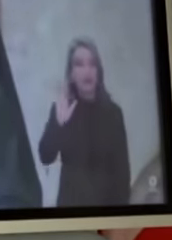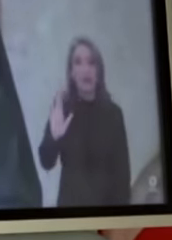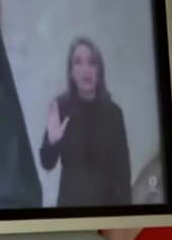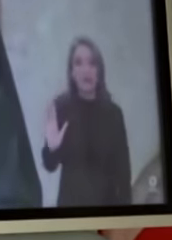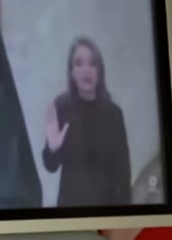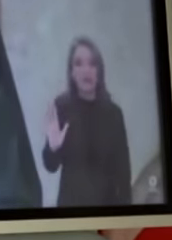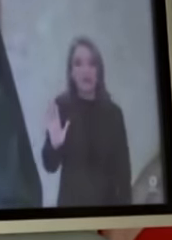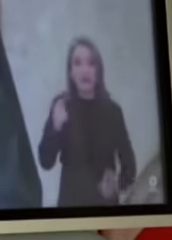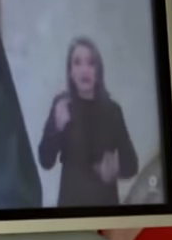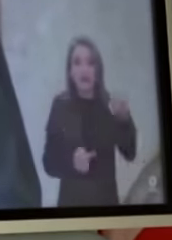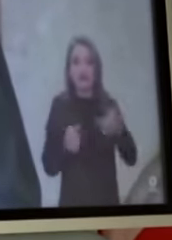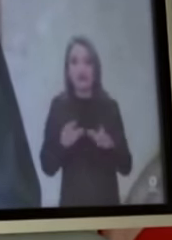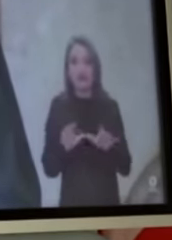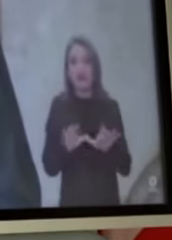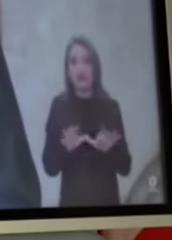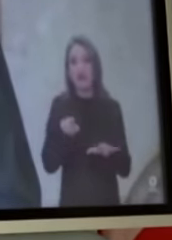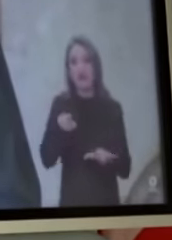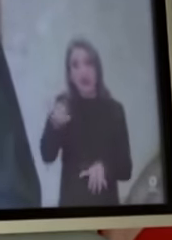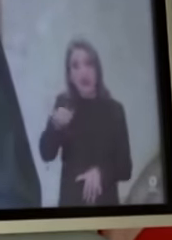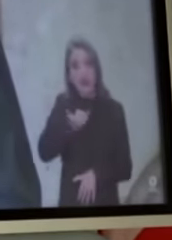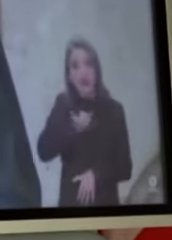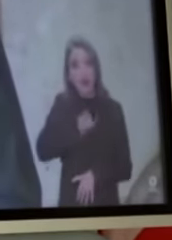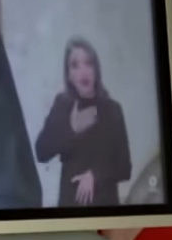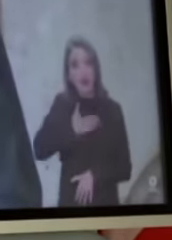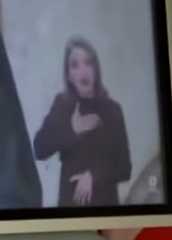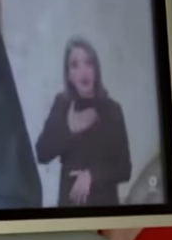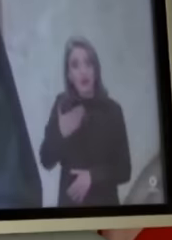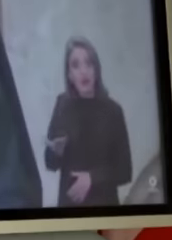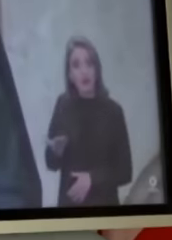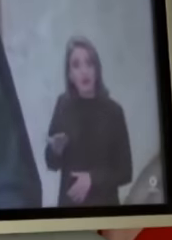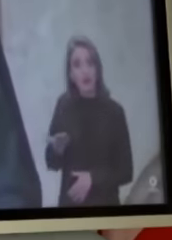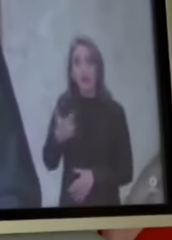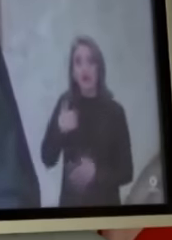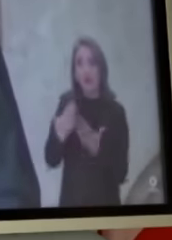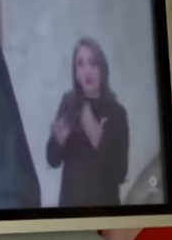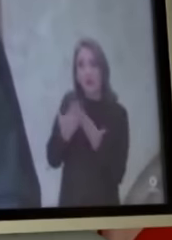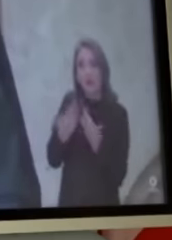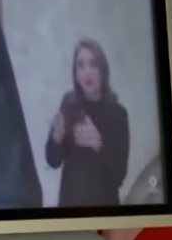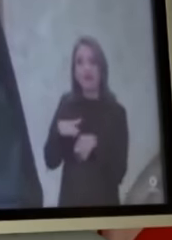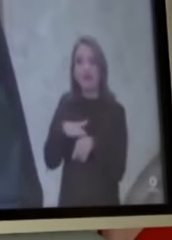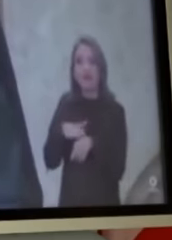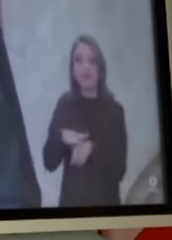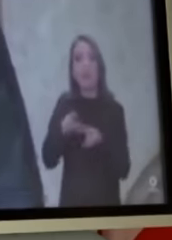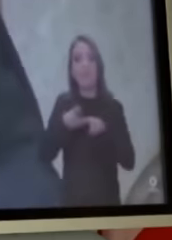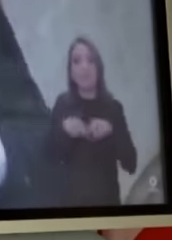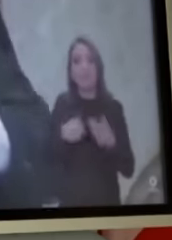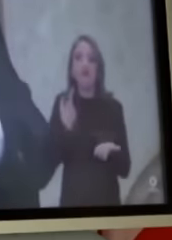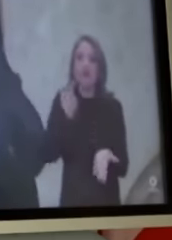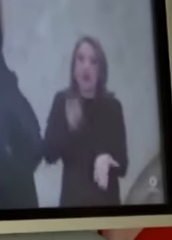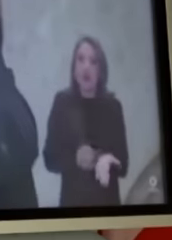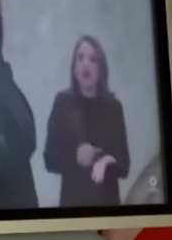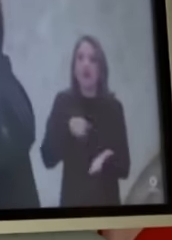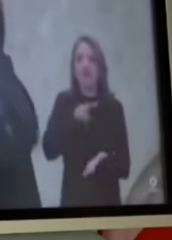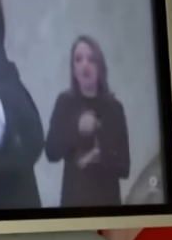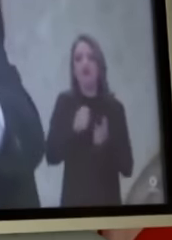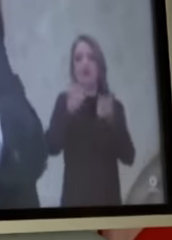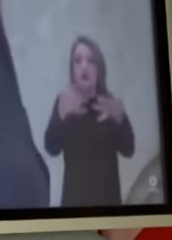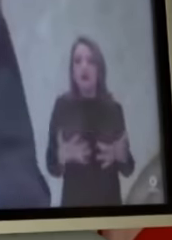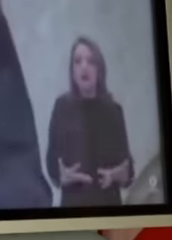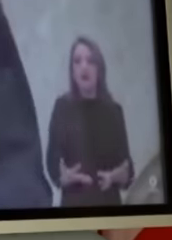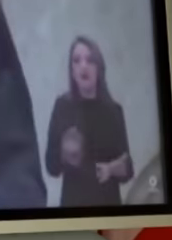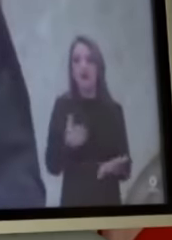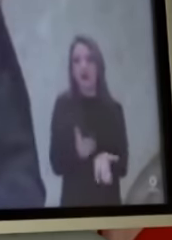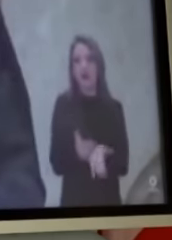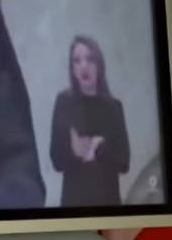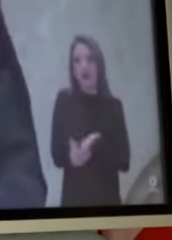a discussão. E, portanto, eu me comprometi com ele a prestar esse esclarecimento no início da sessão, porque